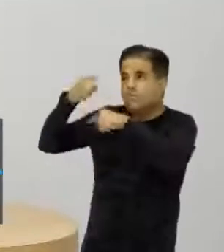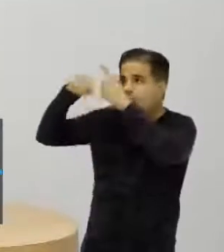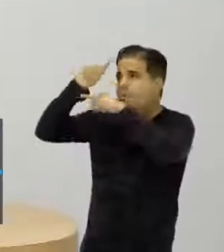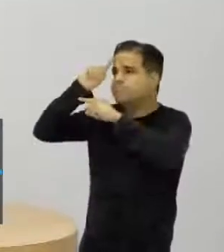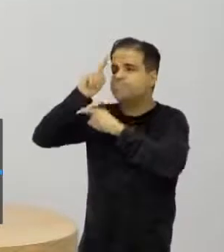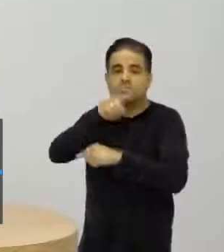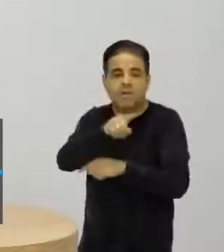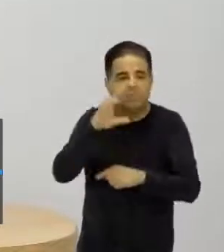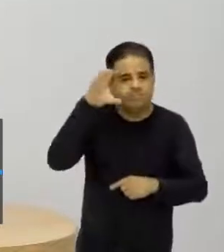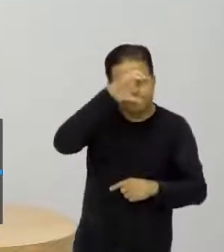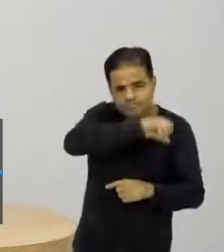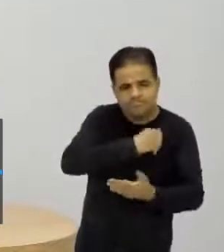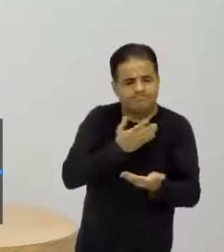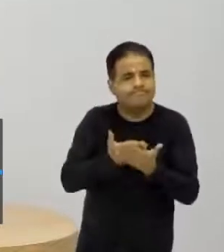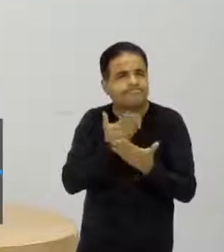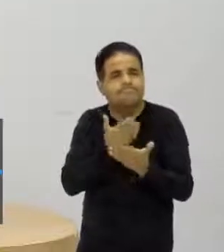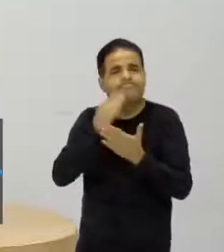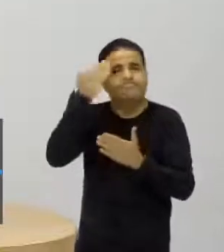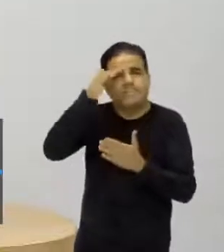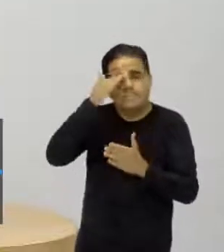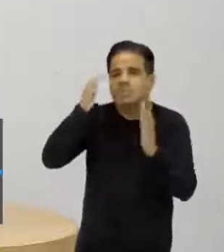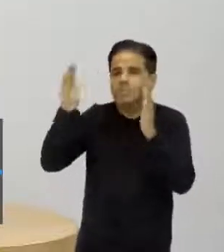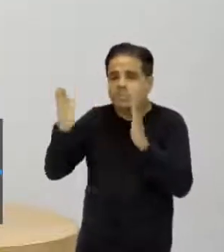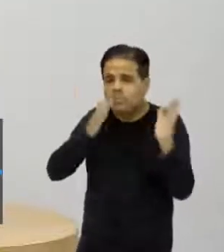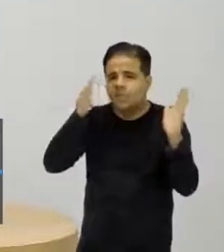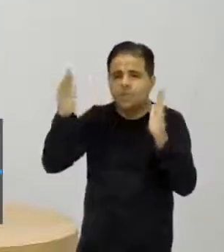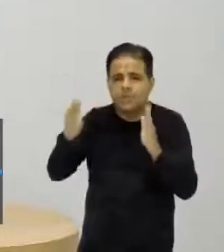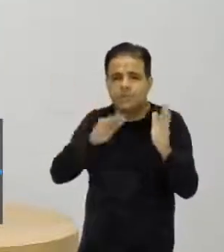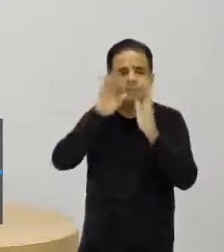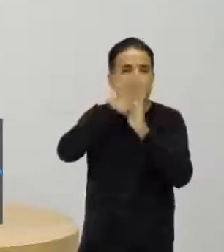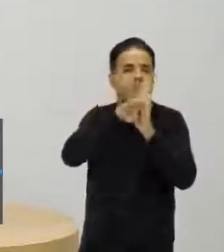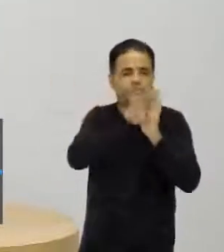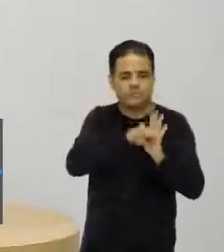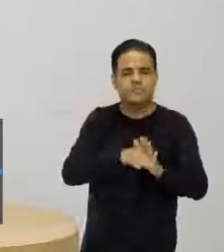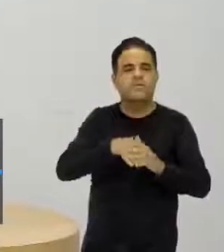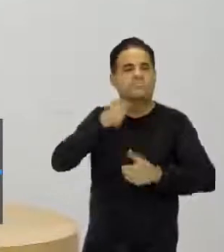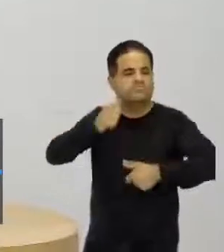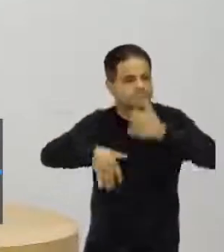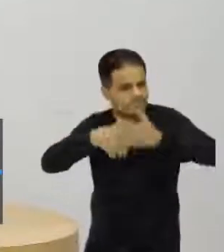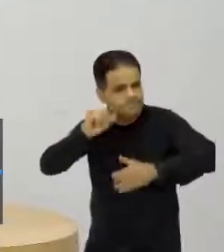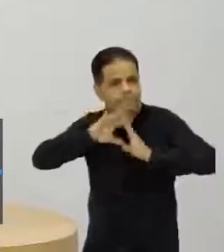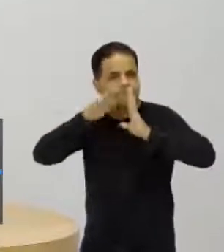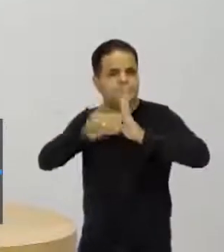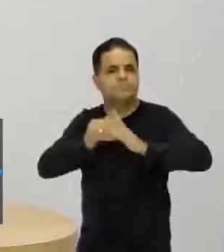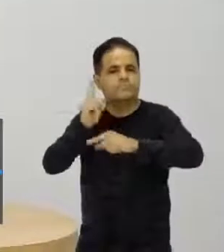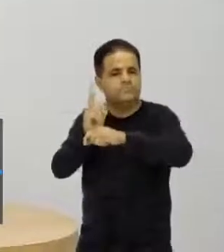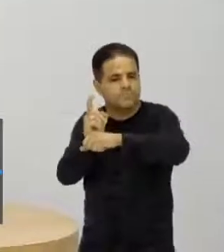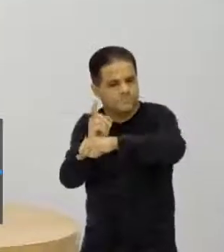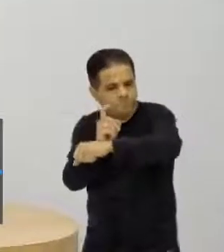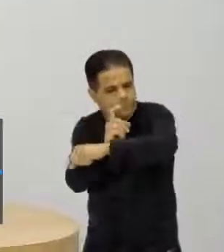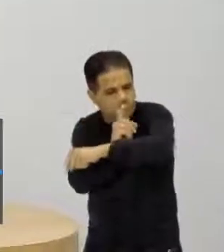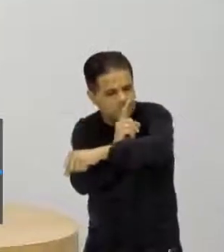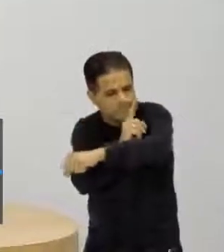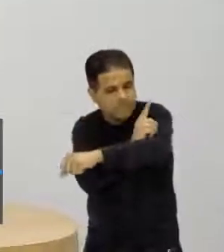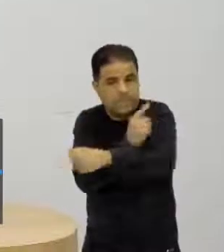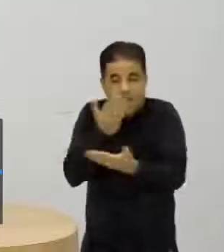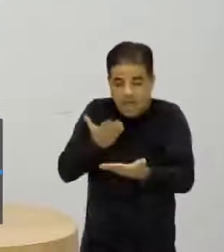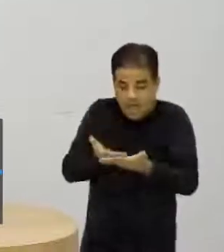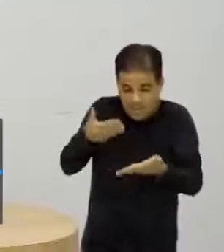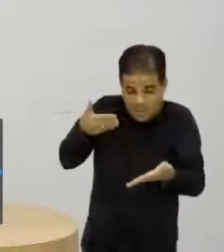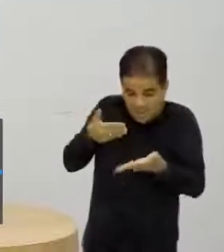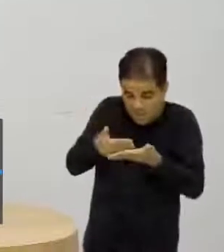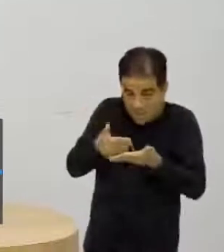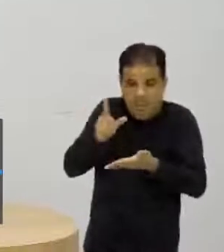aí conseguir entender um pouquinho mais a respeito da evolução. Muito legal. A nossa aqui. aula tá acabando,